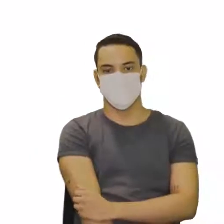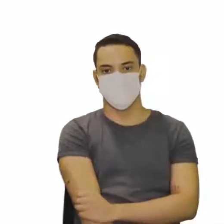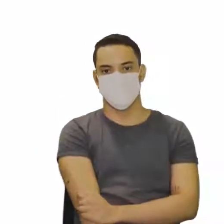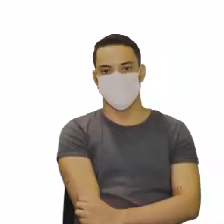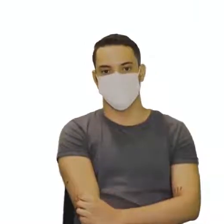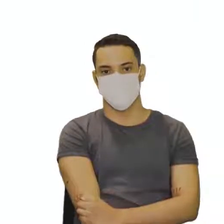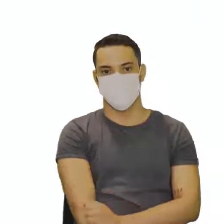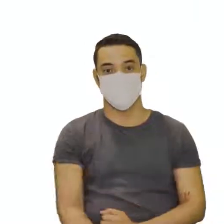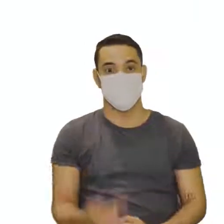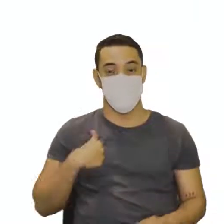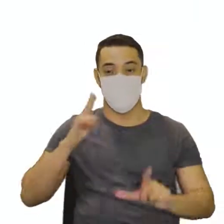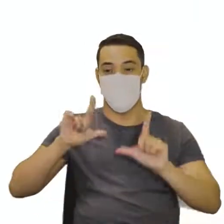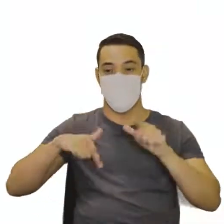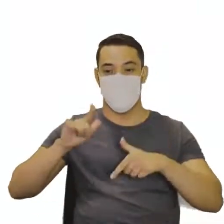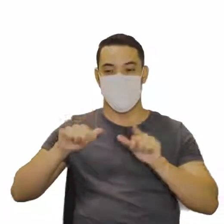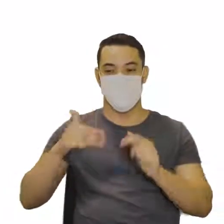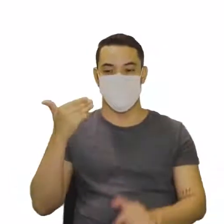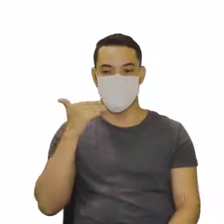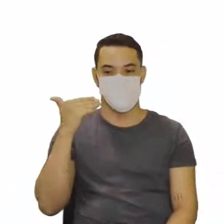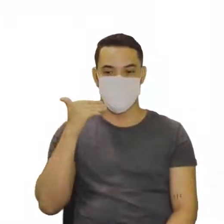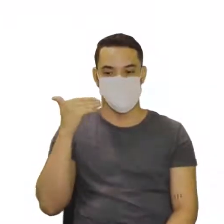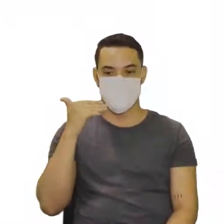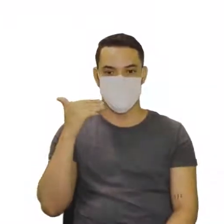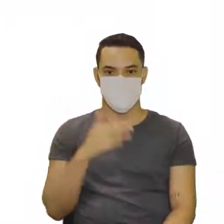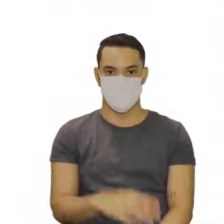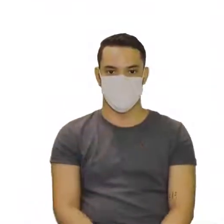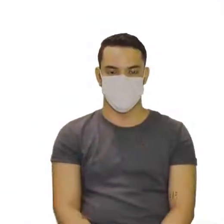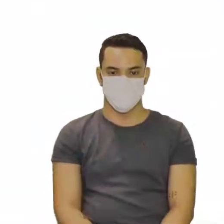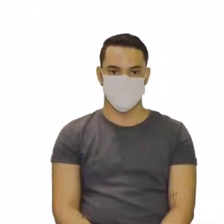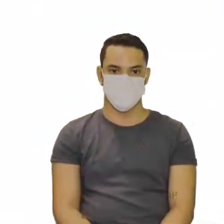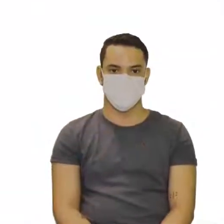Opa, essa minha letra tá... Espera aí.